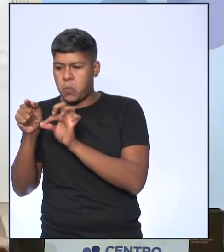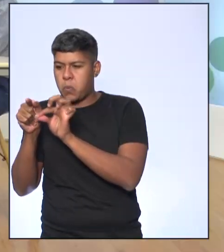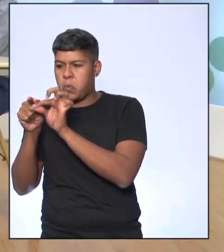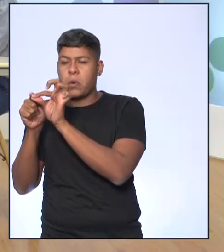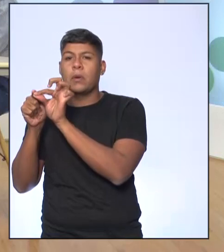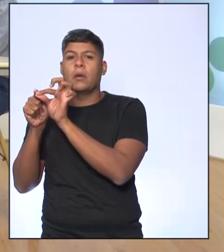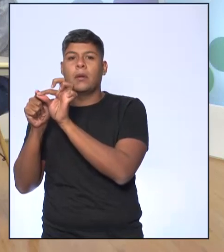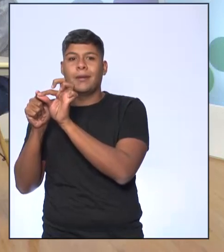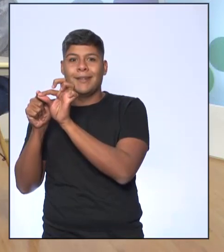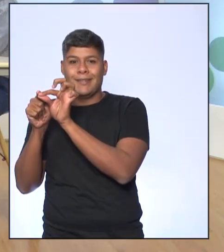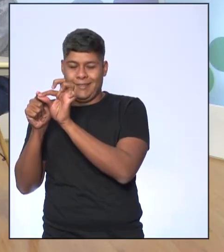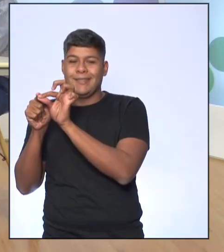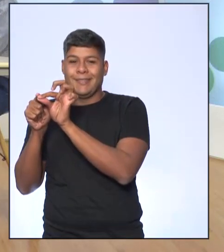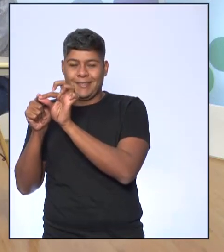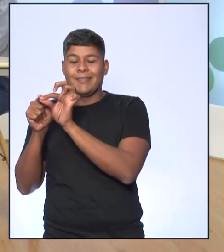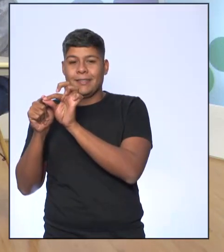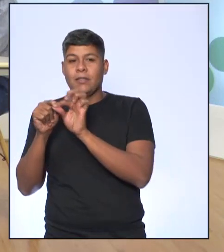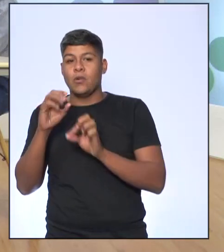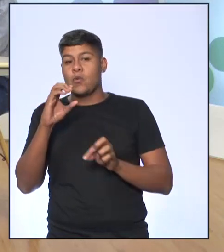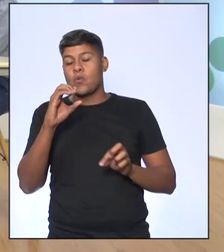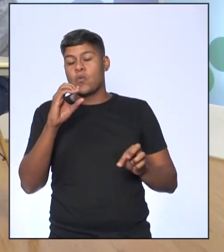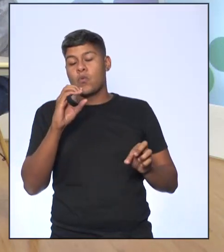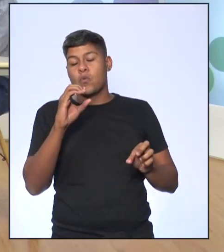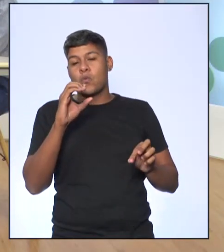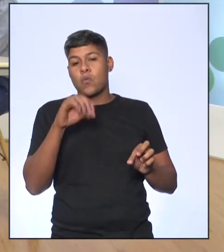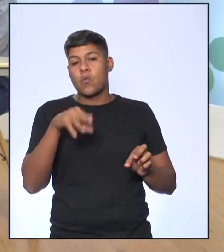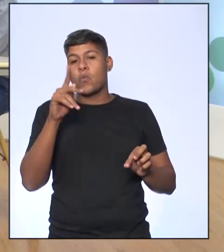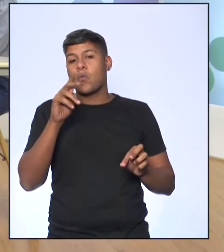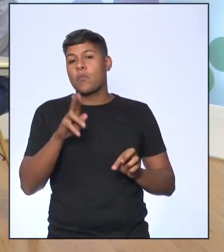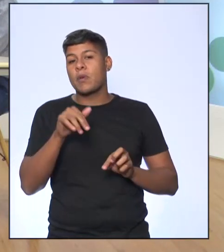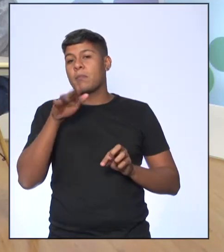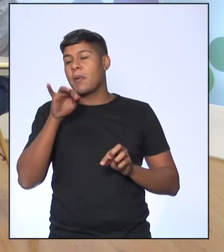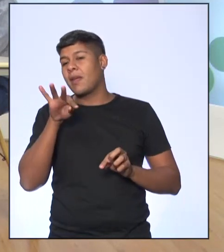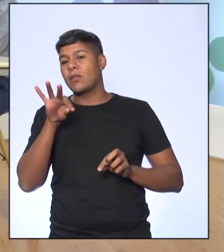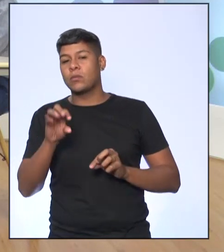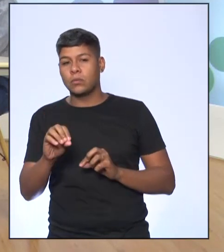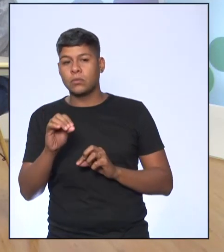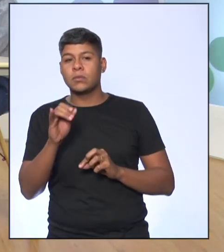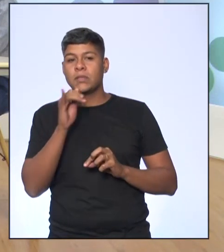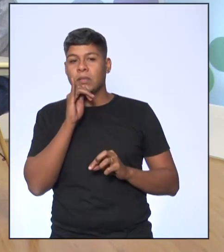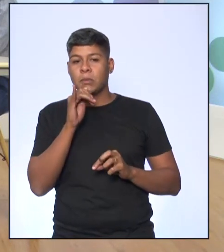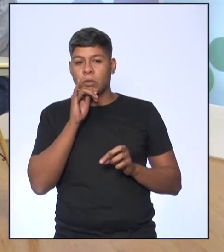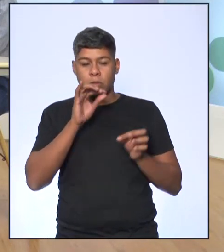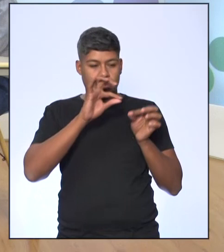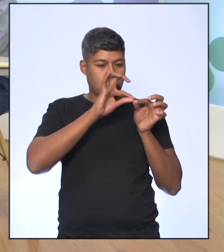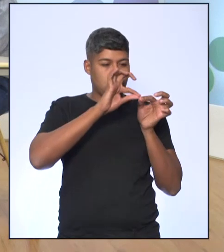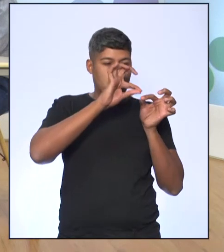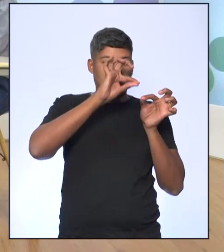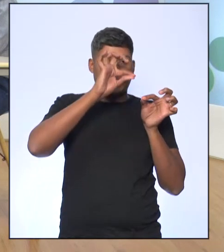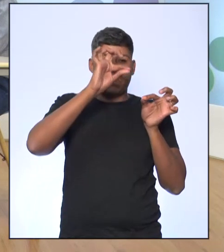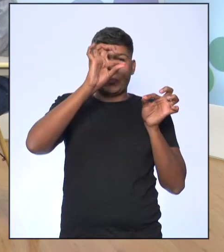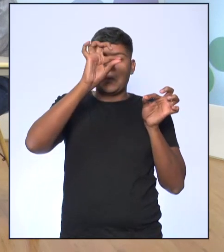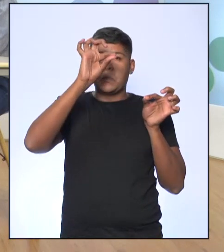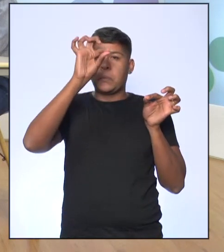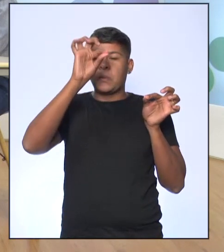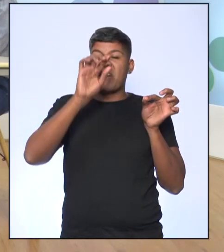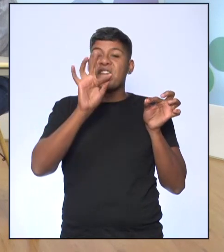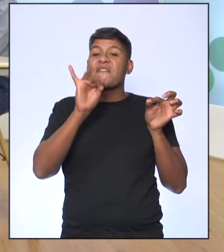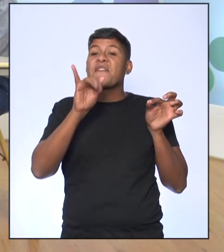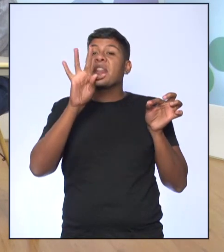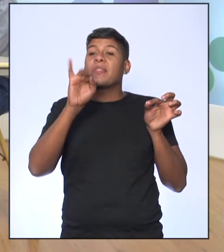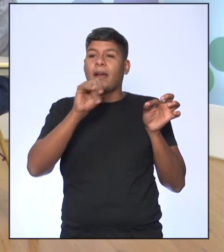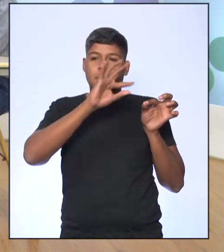Vamos voltar na ideia da fita métrica. Então, você está aqui, ó, você faz toda a medida